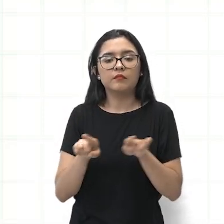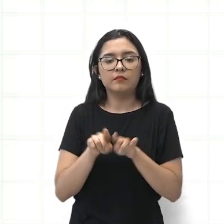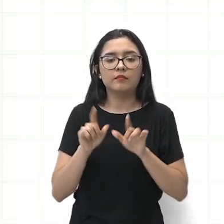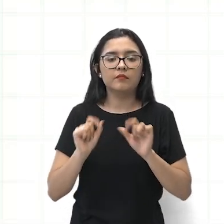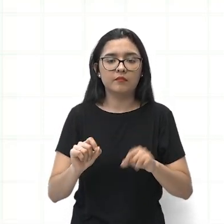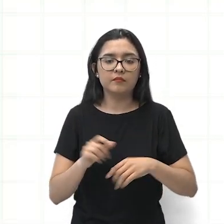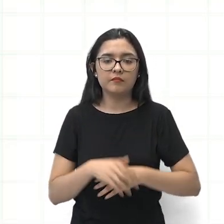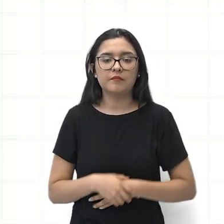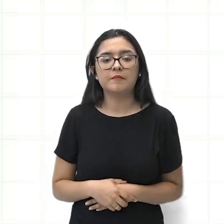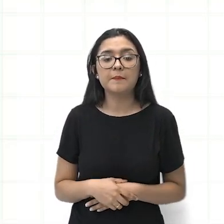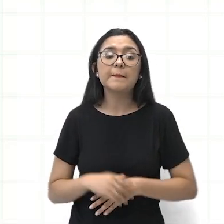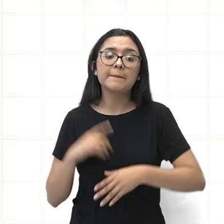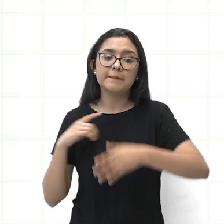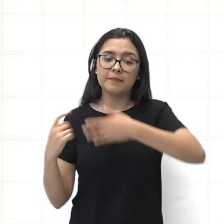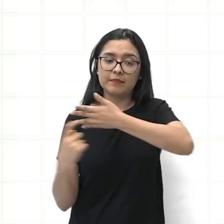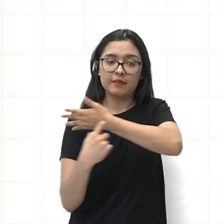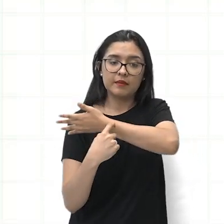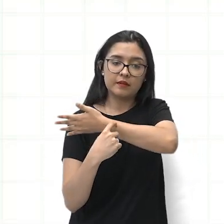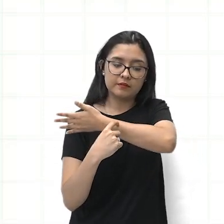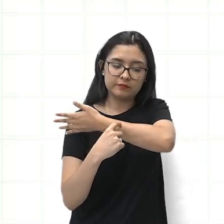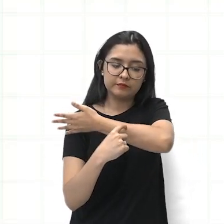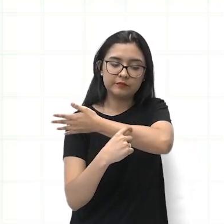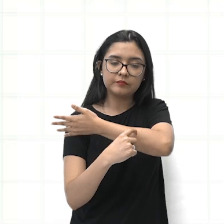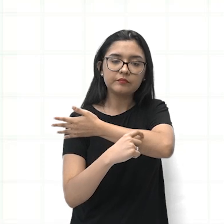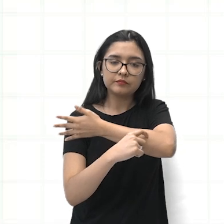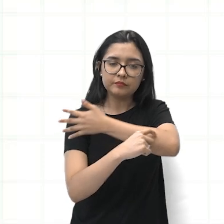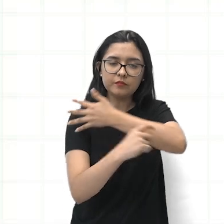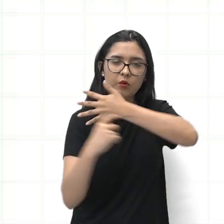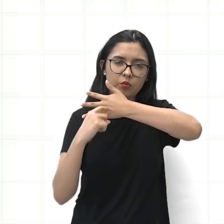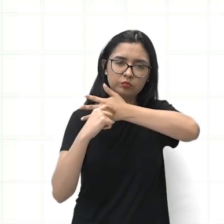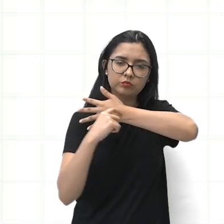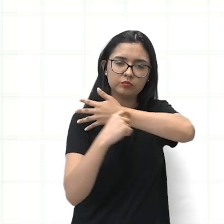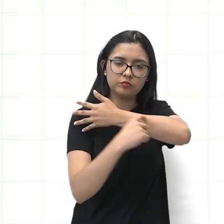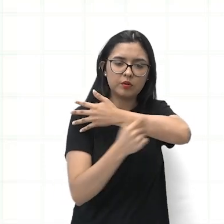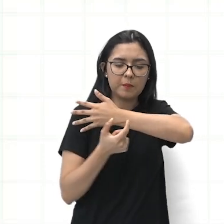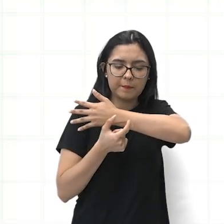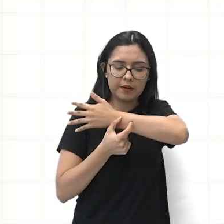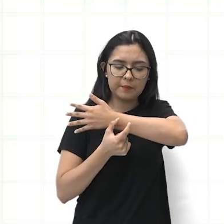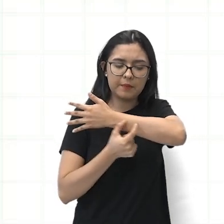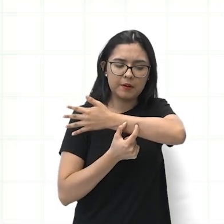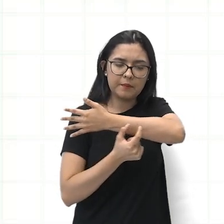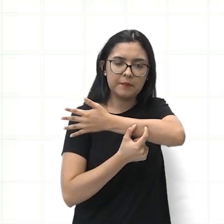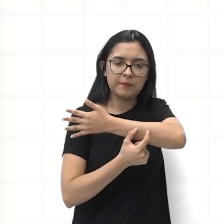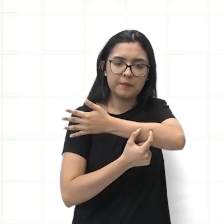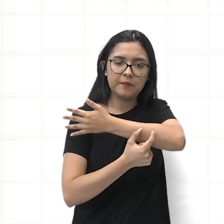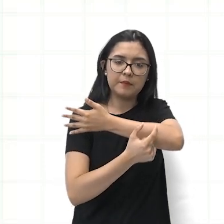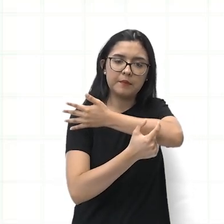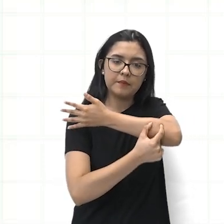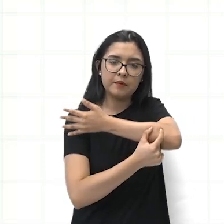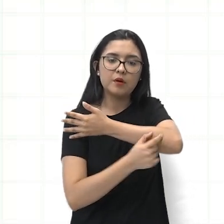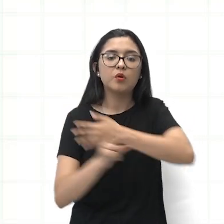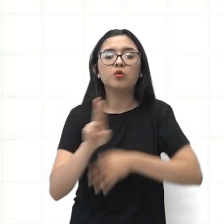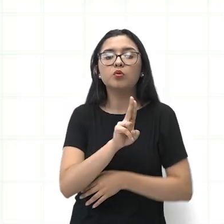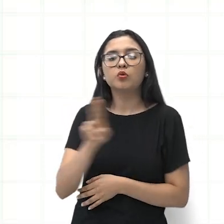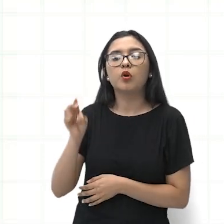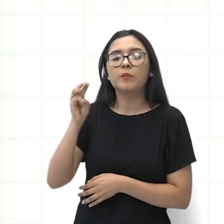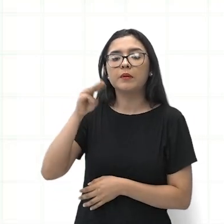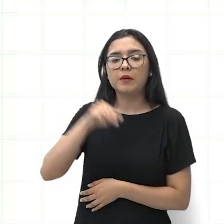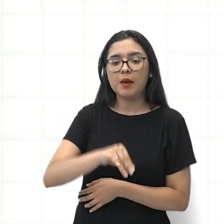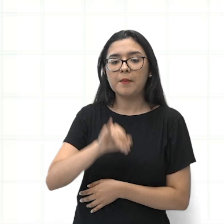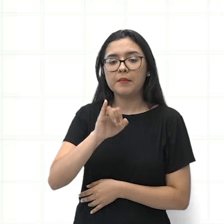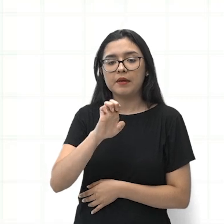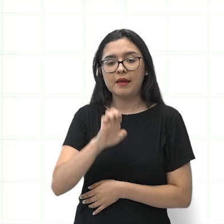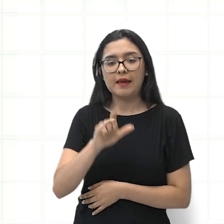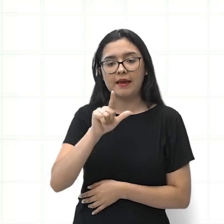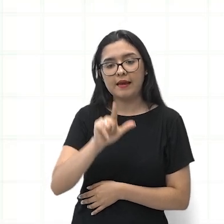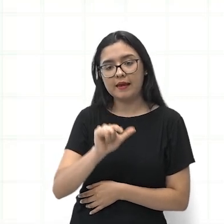corpo em si, onde as células de Schwann estão presentes, é chamado de mielina, tá bom? Então,